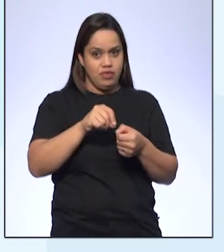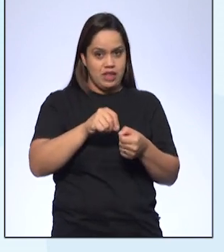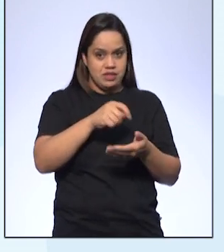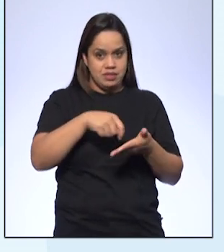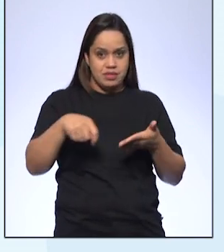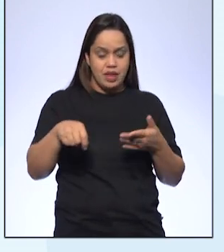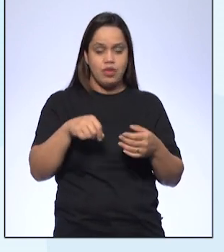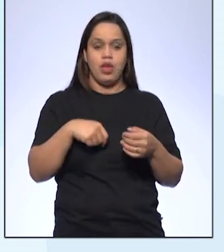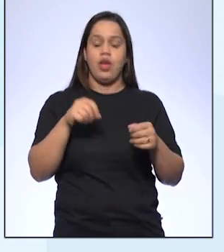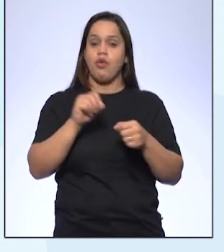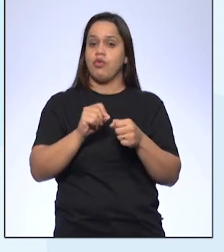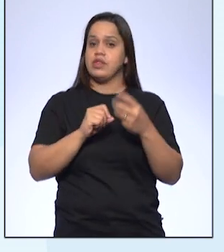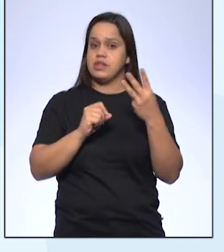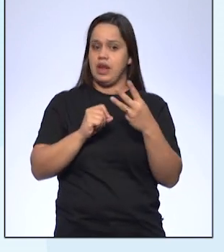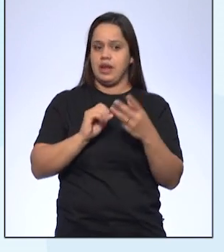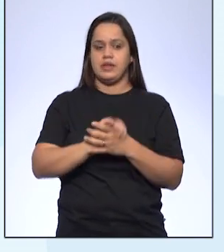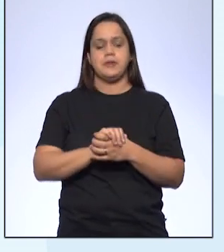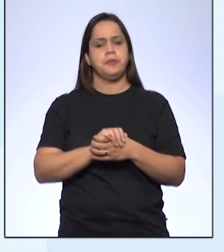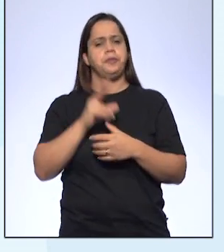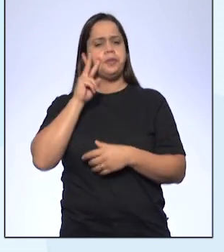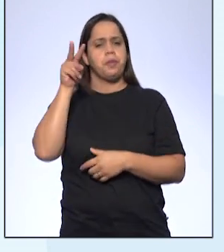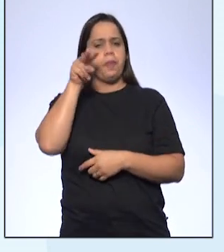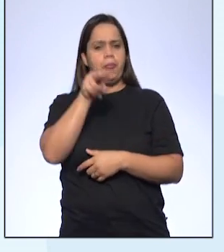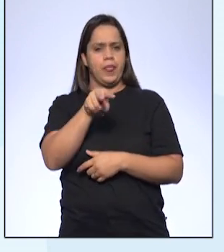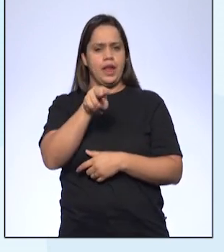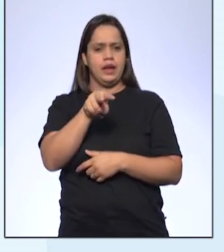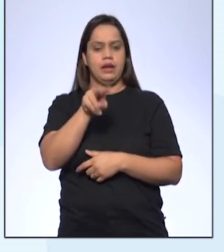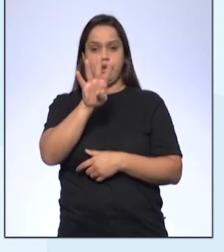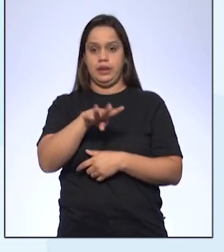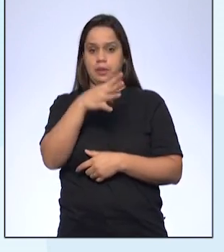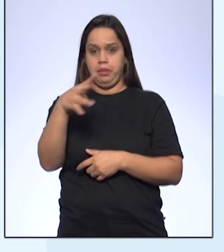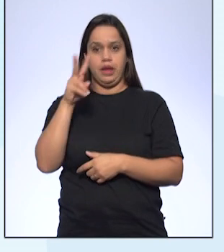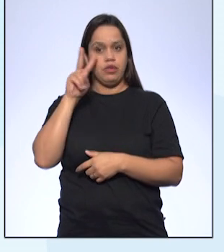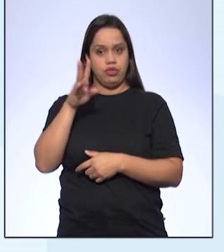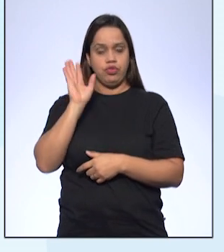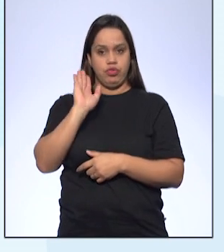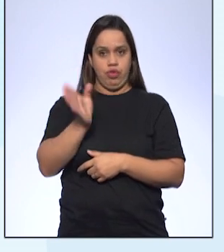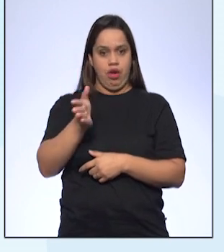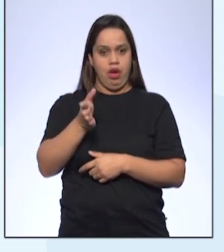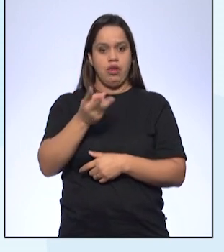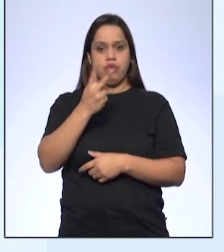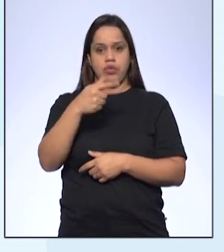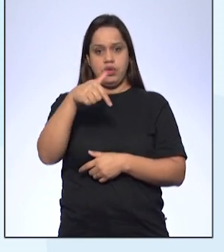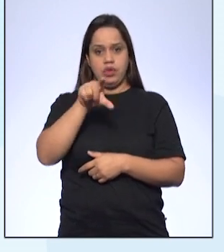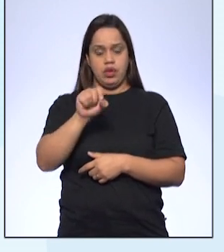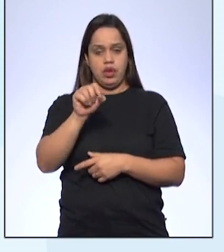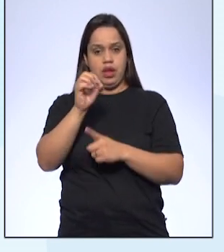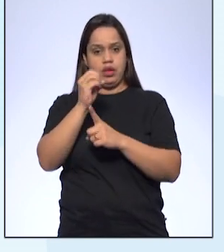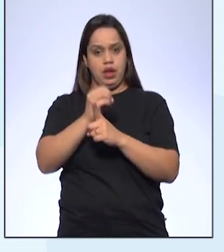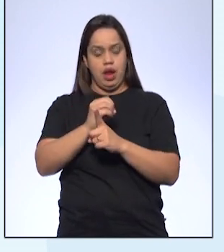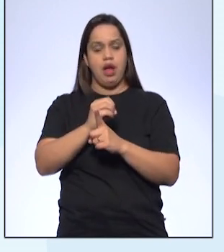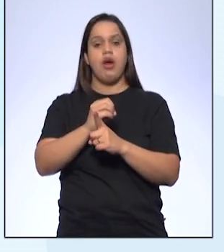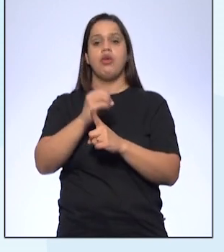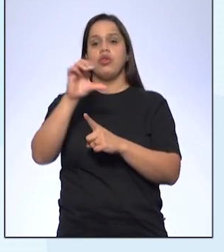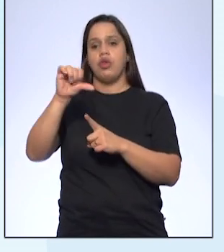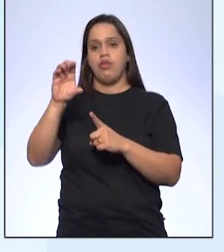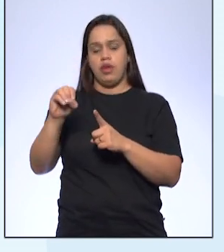Então, eu tenho a primeira opção ali, ó. Então, olhando essa tabela que vocês viram, né? 270 graus, 90